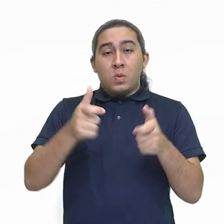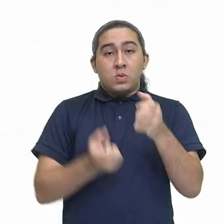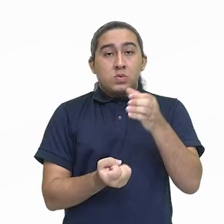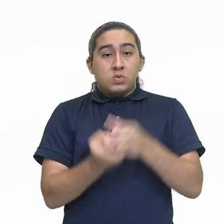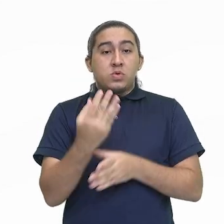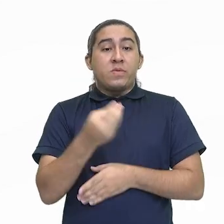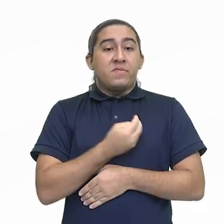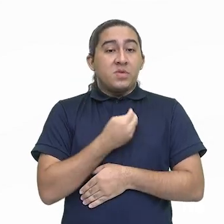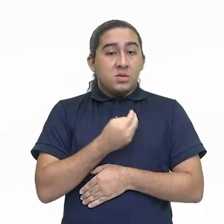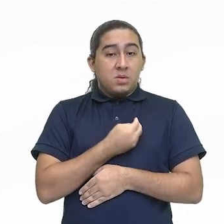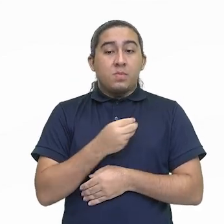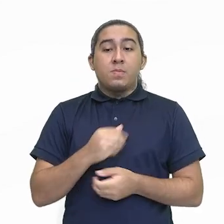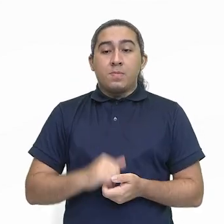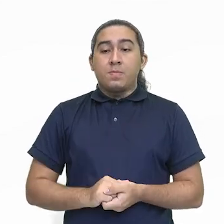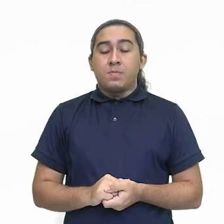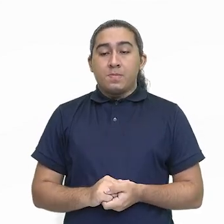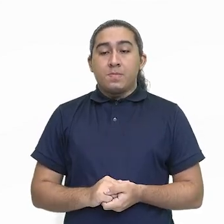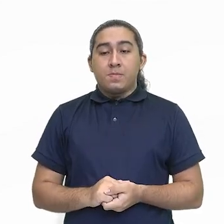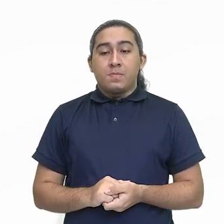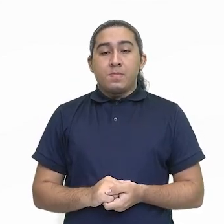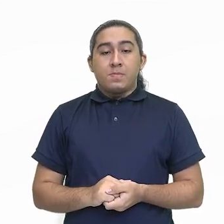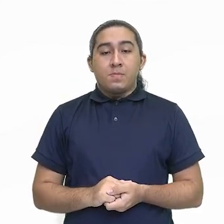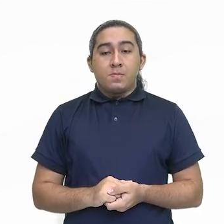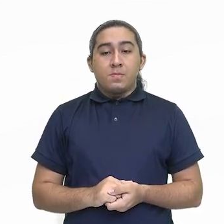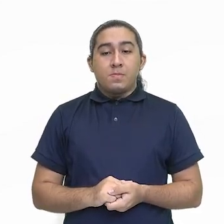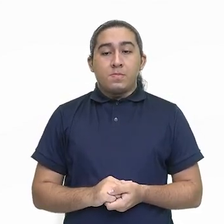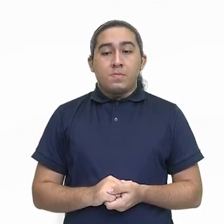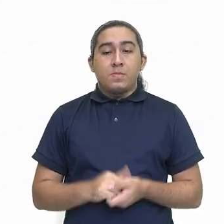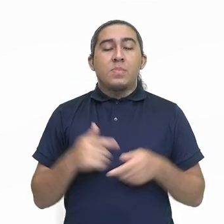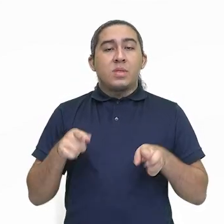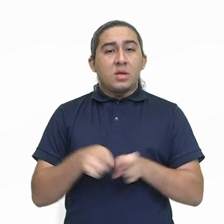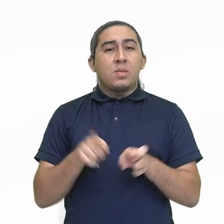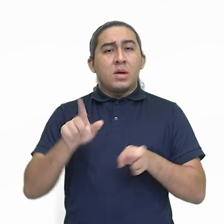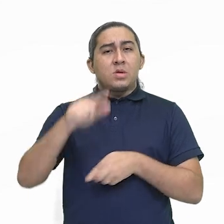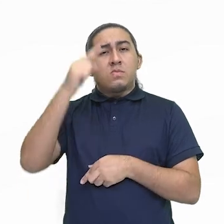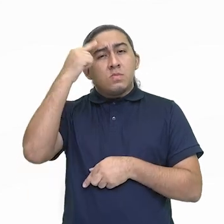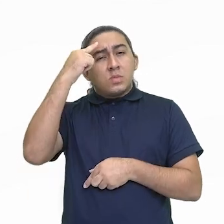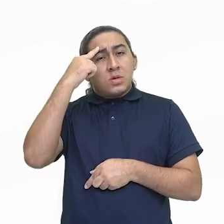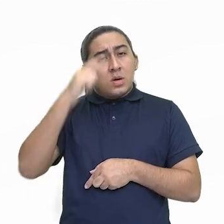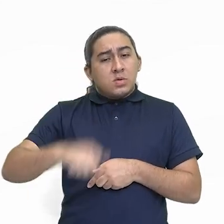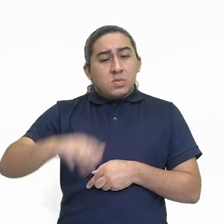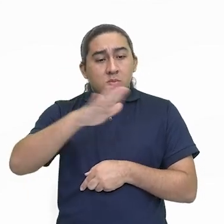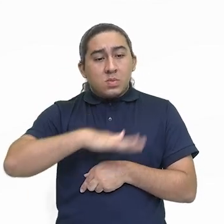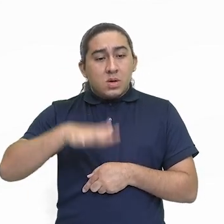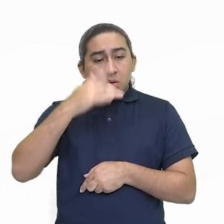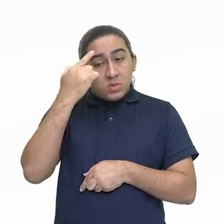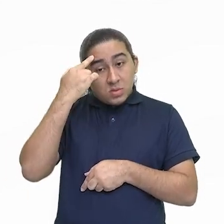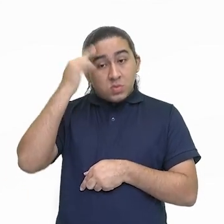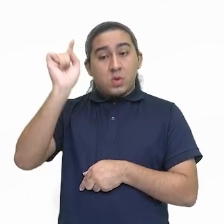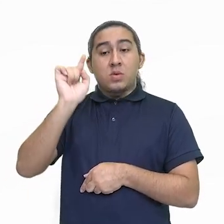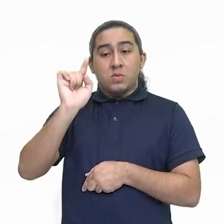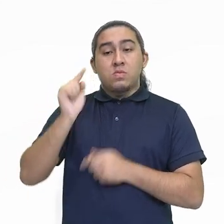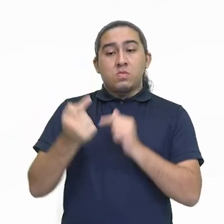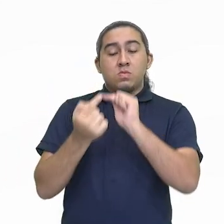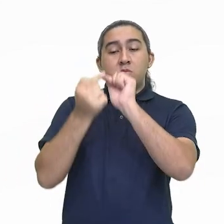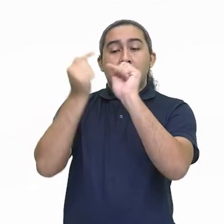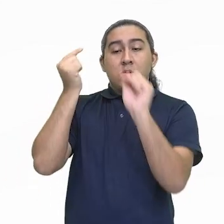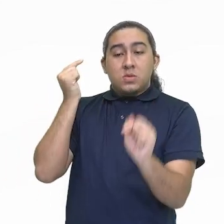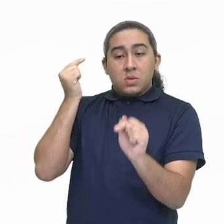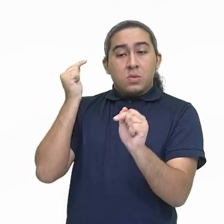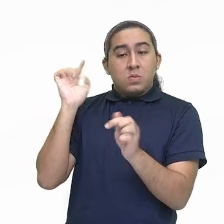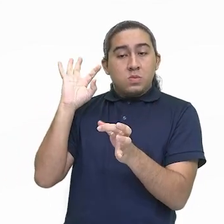vida, onde eles imaginaram, recriando um cenário desse passado, para